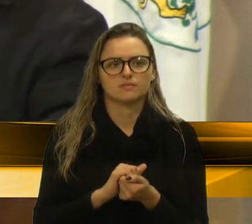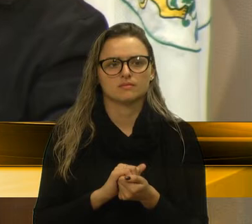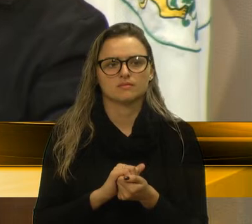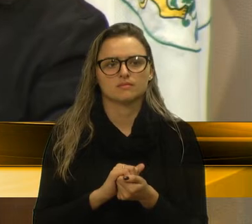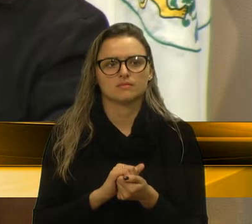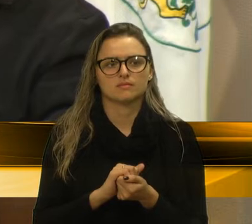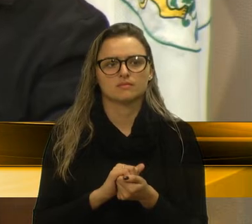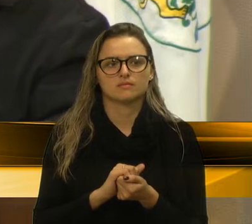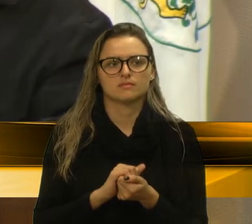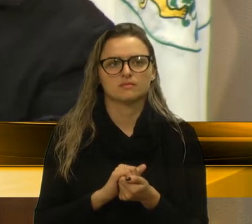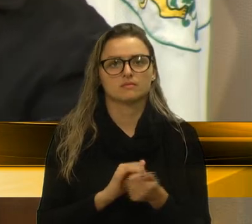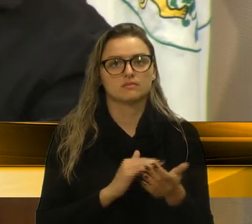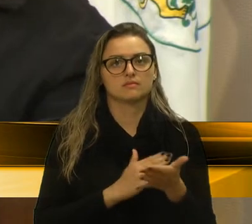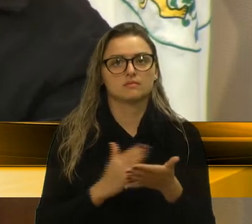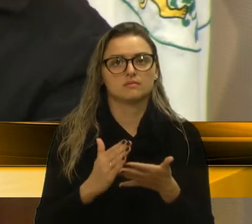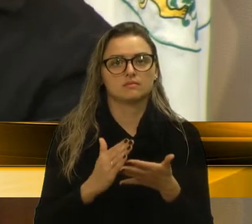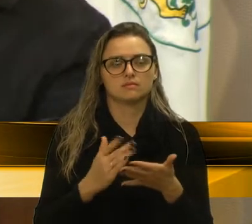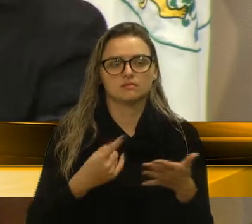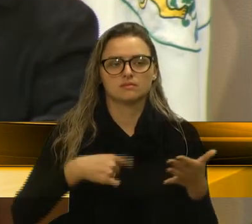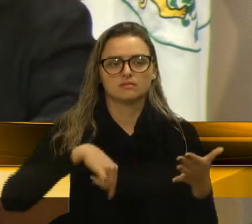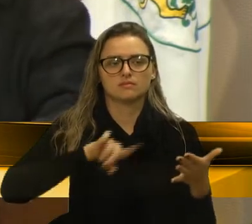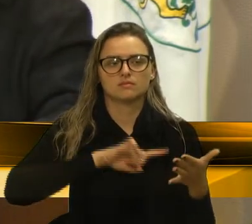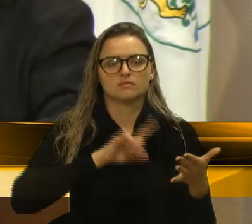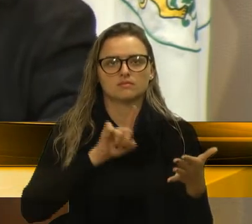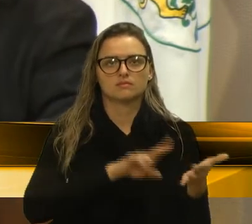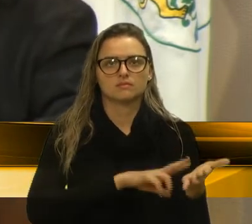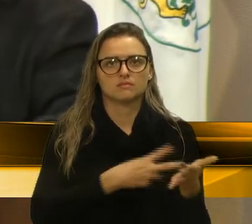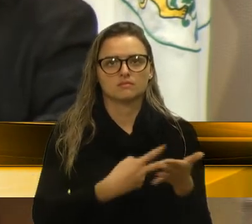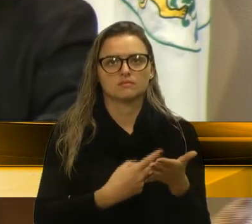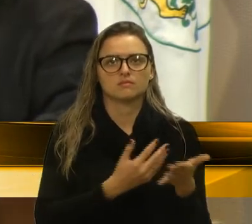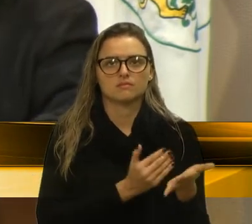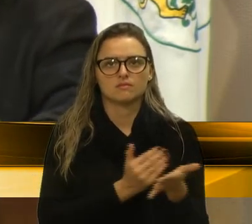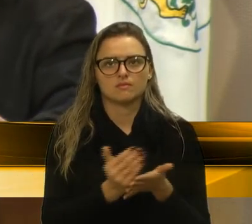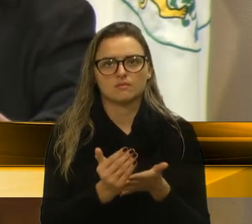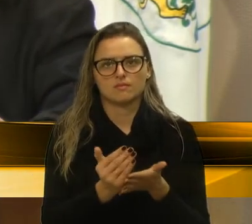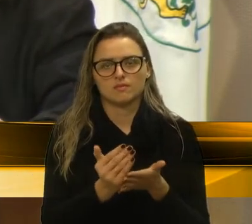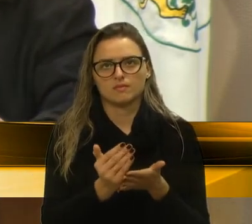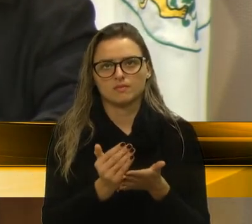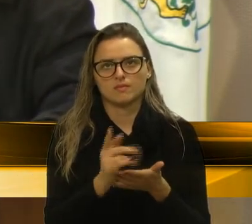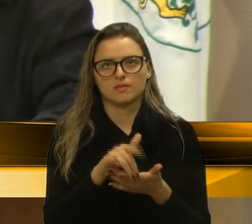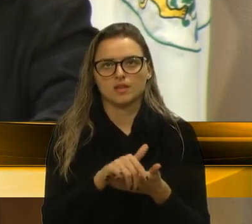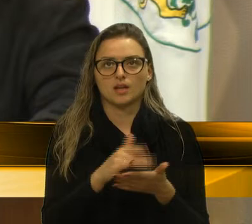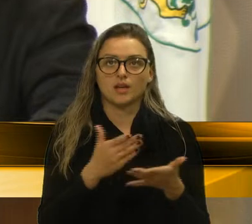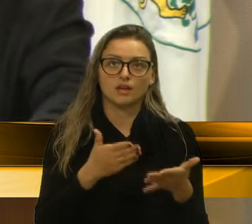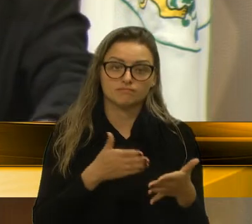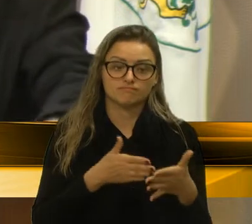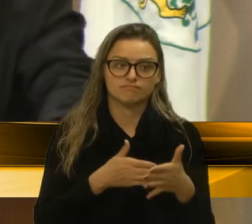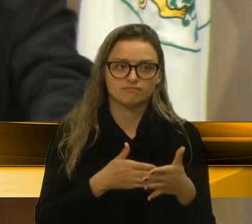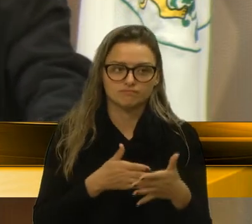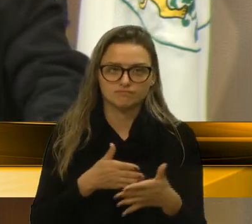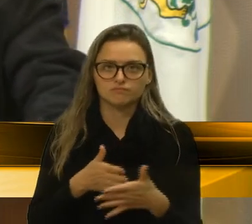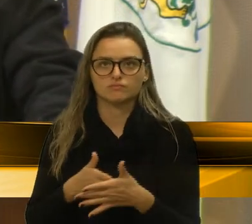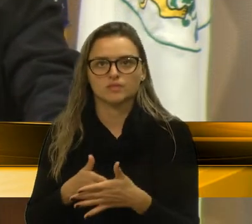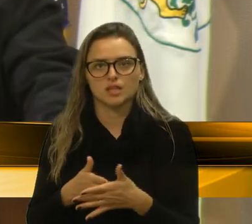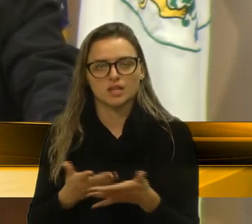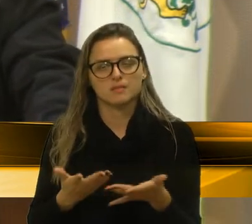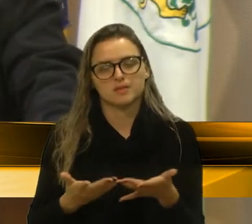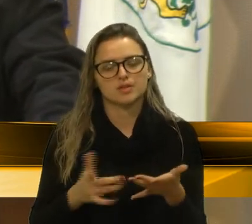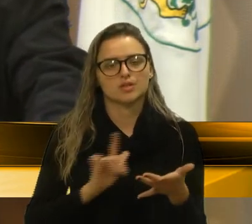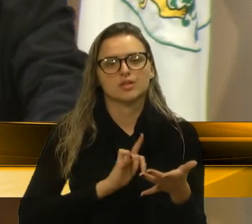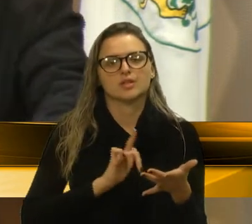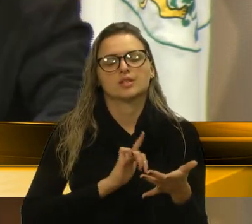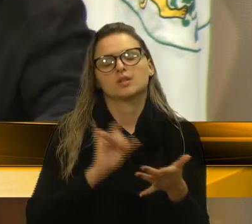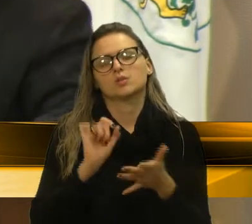aí se forçou uma interpretação do título como se nós tivéssemos uma restrição, colocando uma restrição colocada